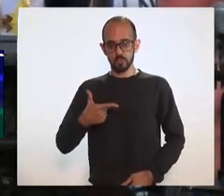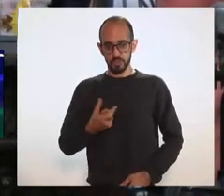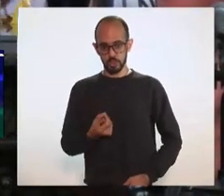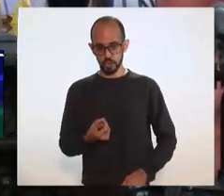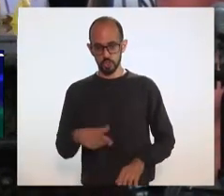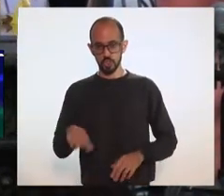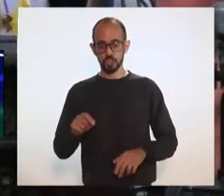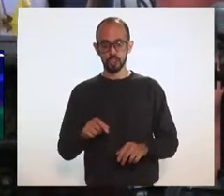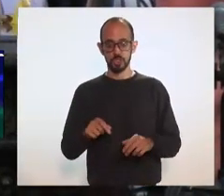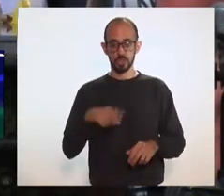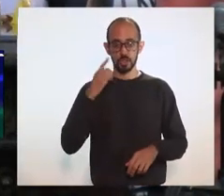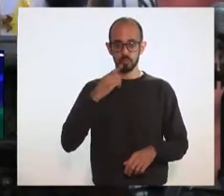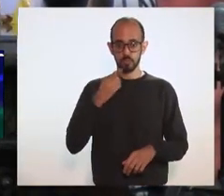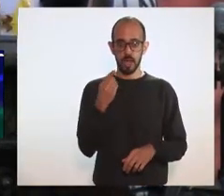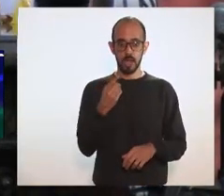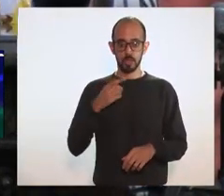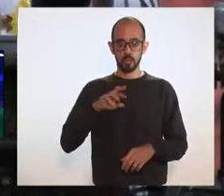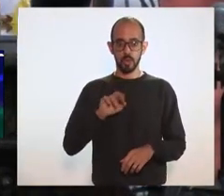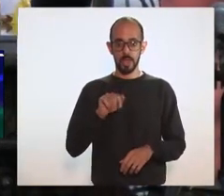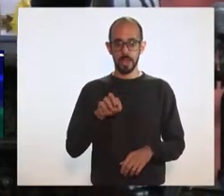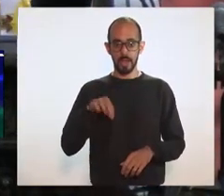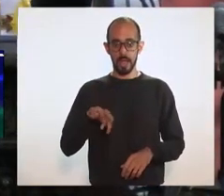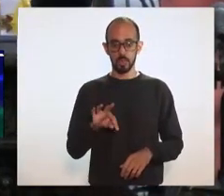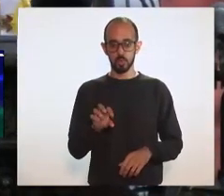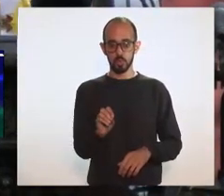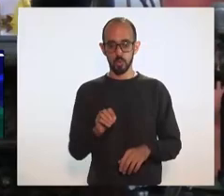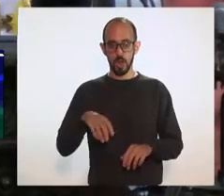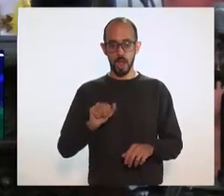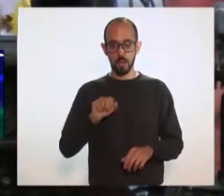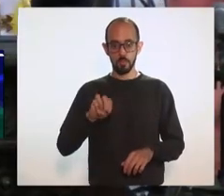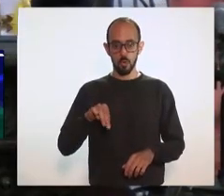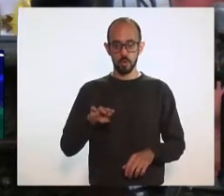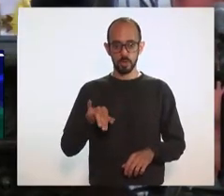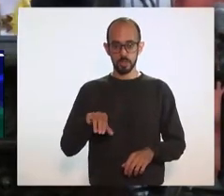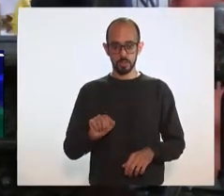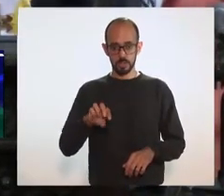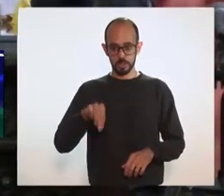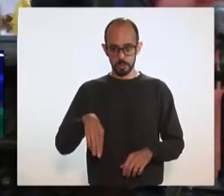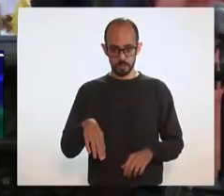que concede medalha Tiradentes do respectivo diploma ao senhor Ricardo dos Santos Sá,